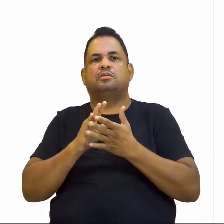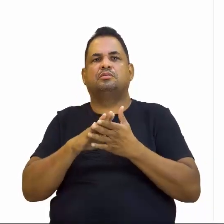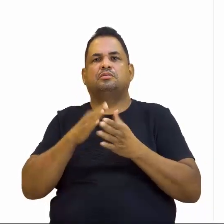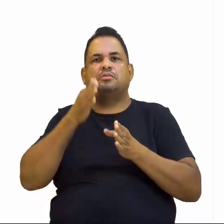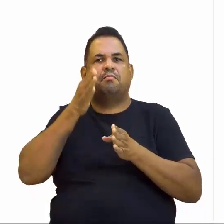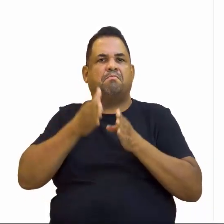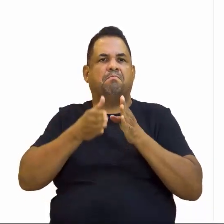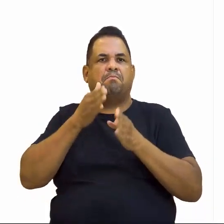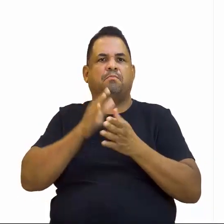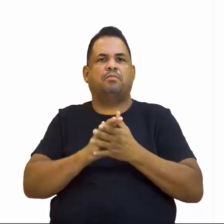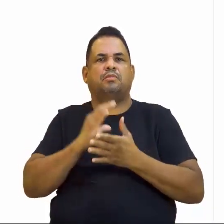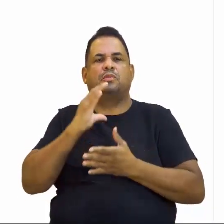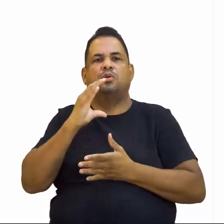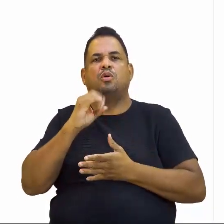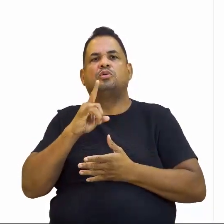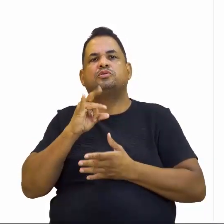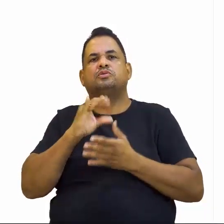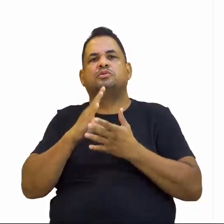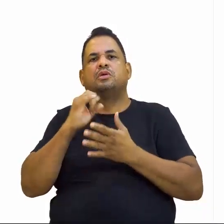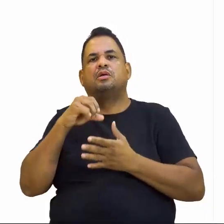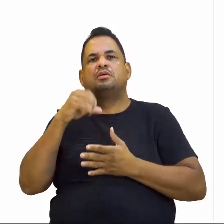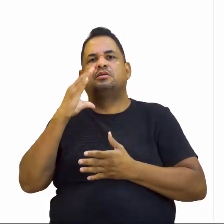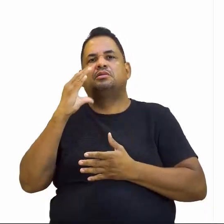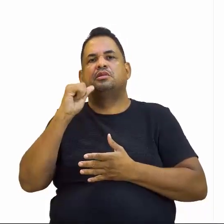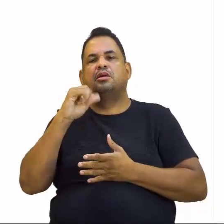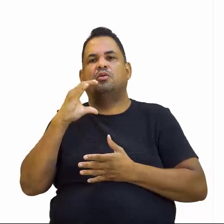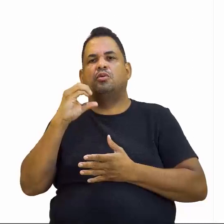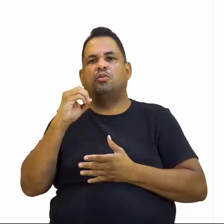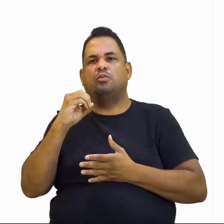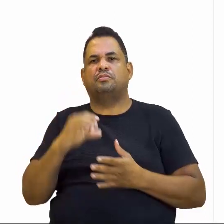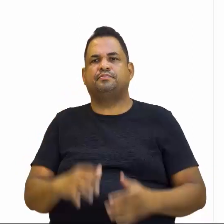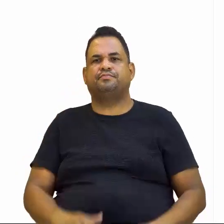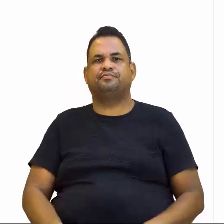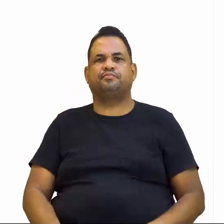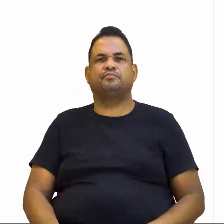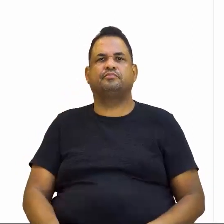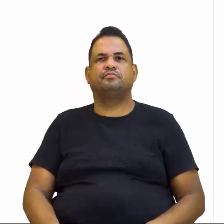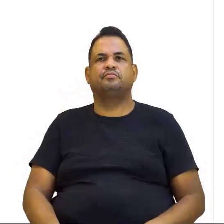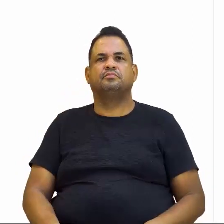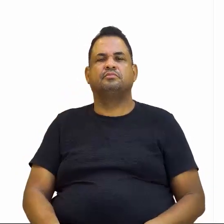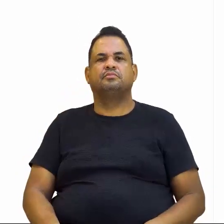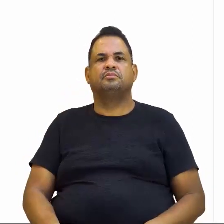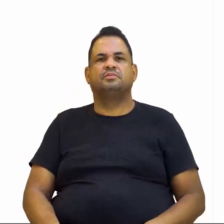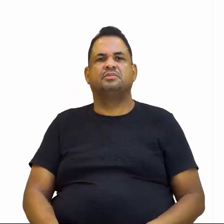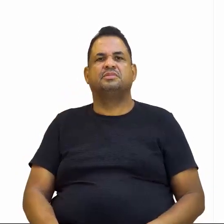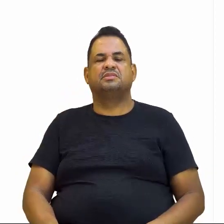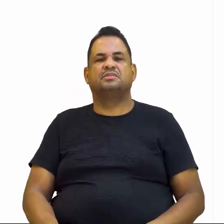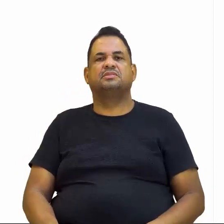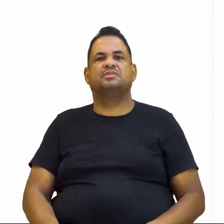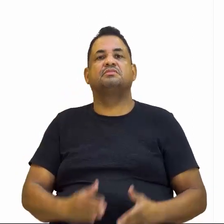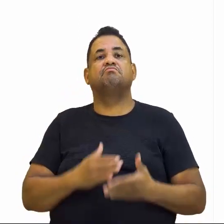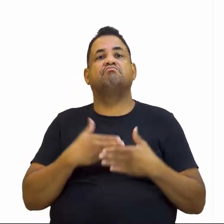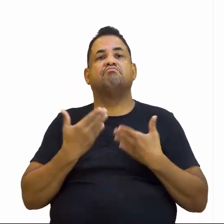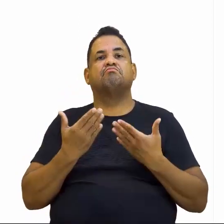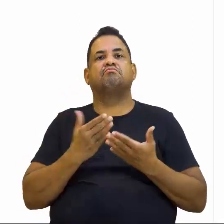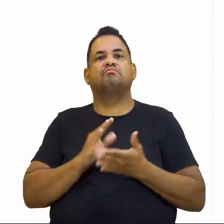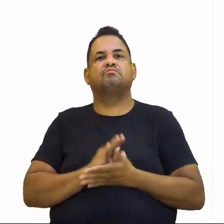parede, que é o óxido de cálcio, CaO. É o óxido a partir do quê?